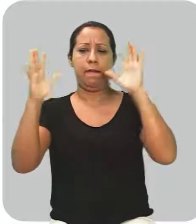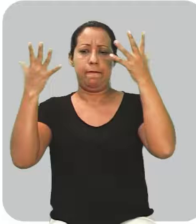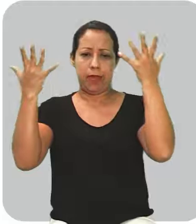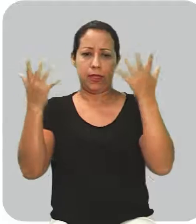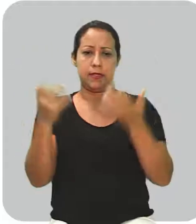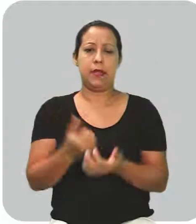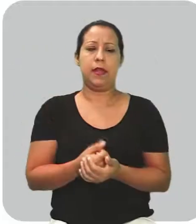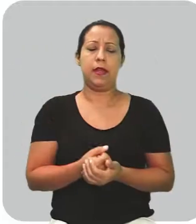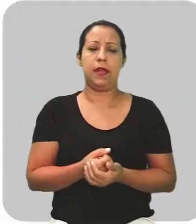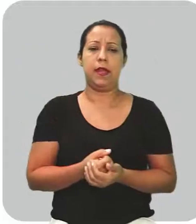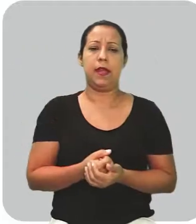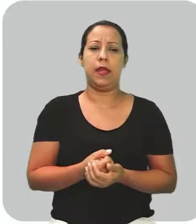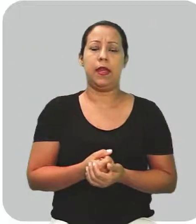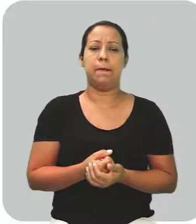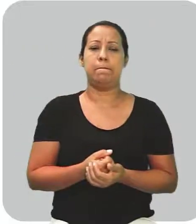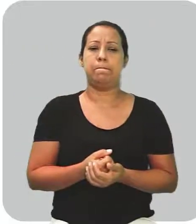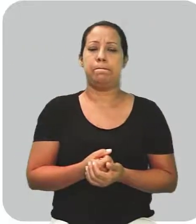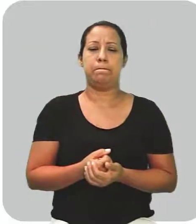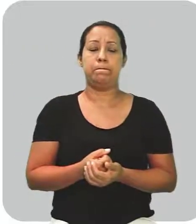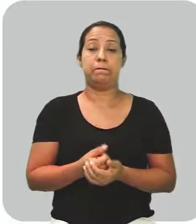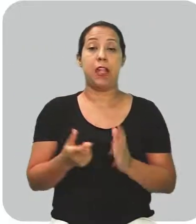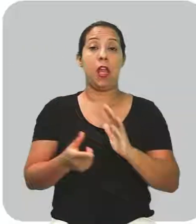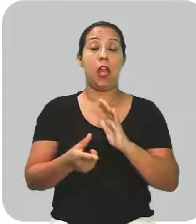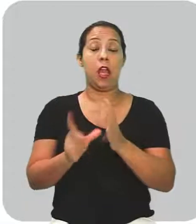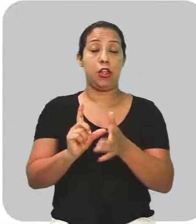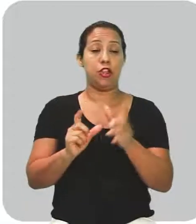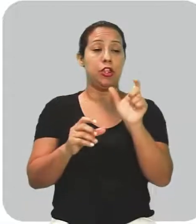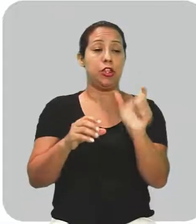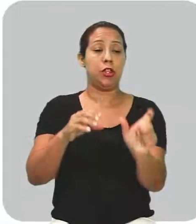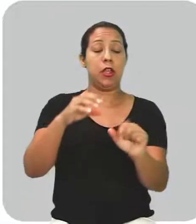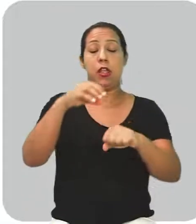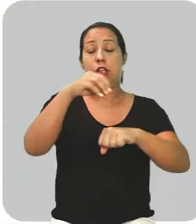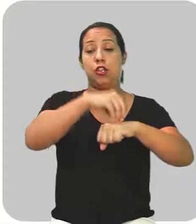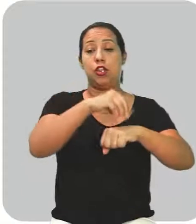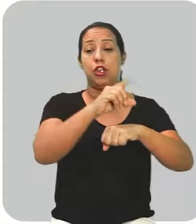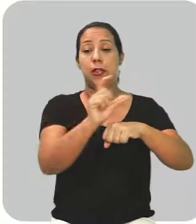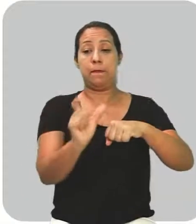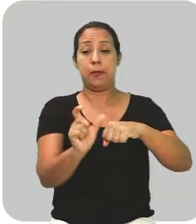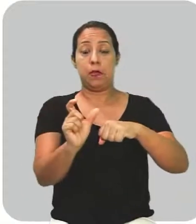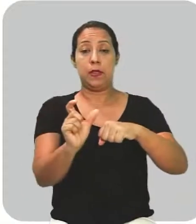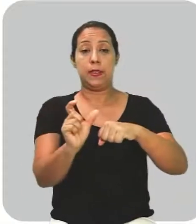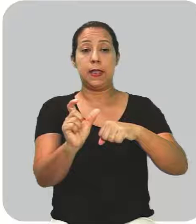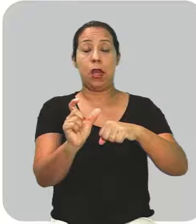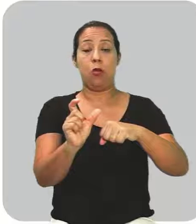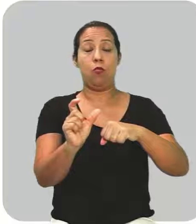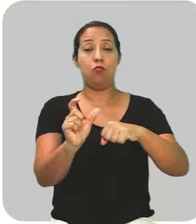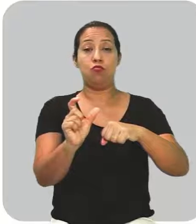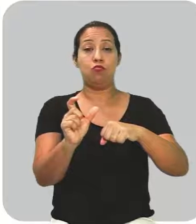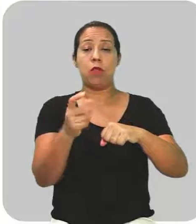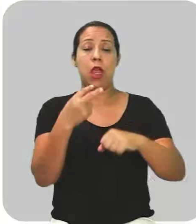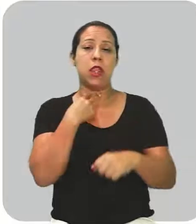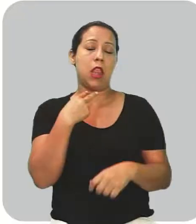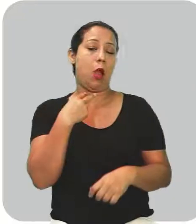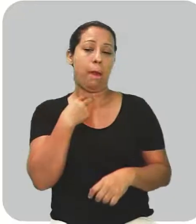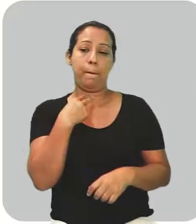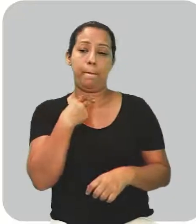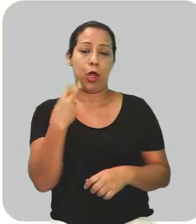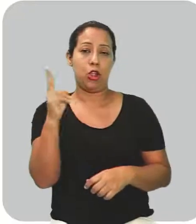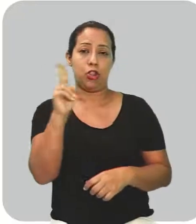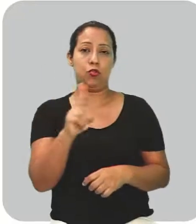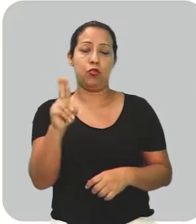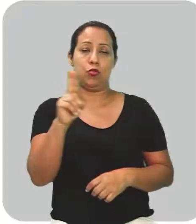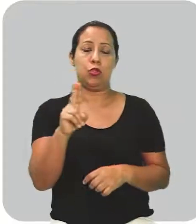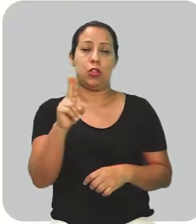se utiliza a crase, é proibido. Caso 8, em objetos diretos,